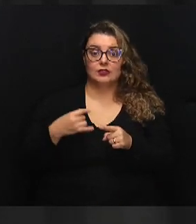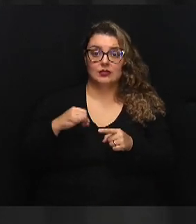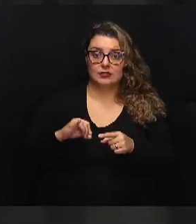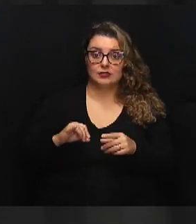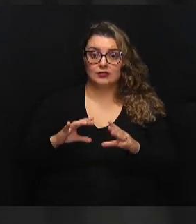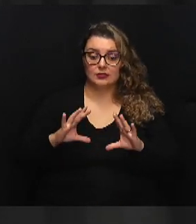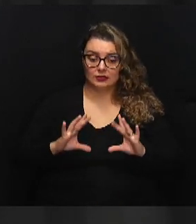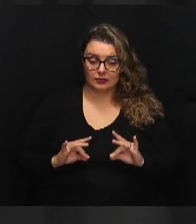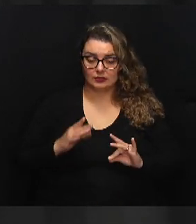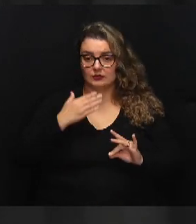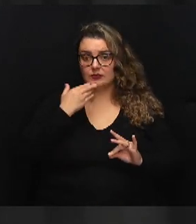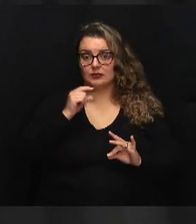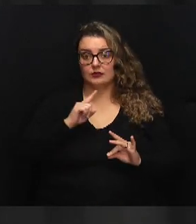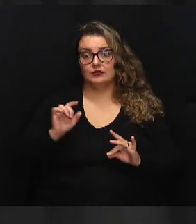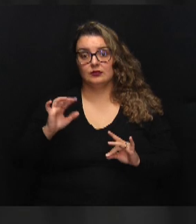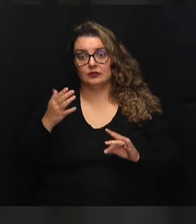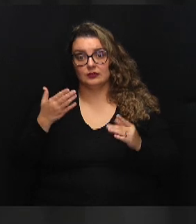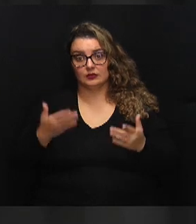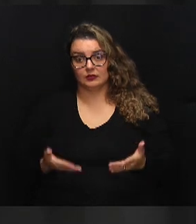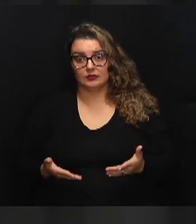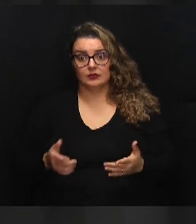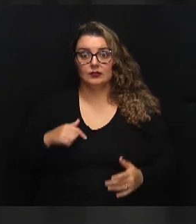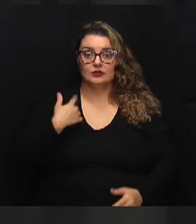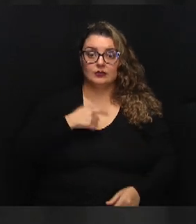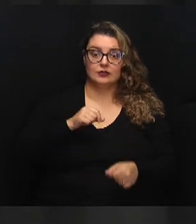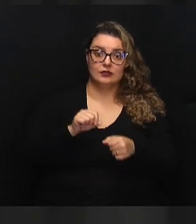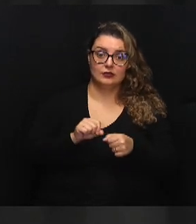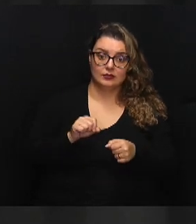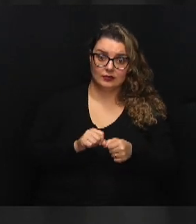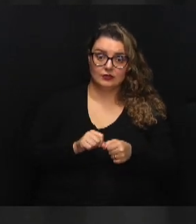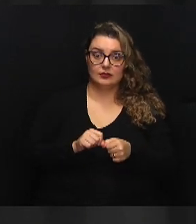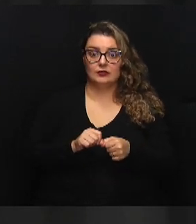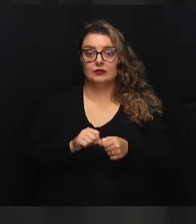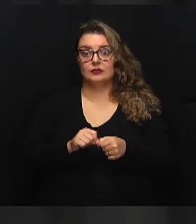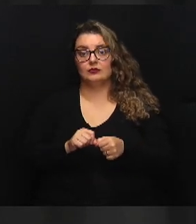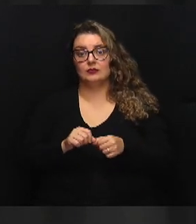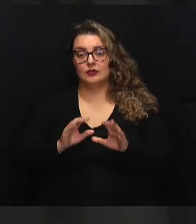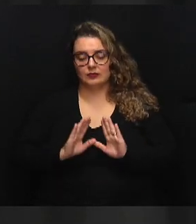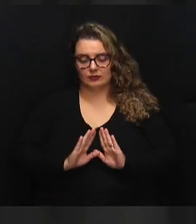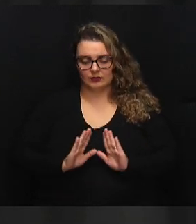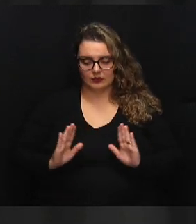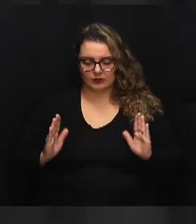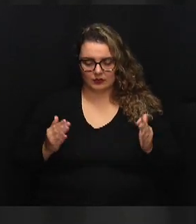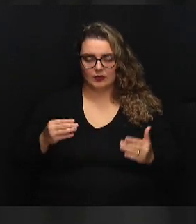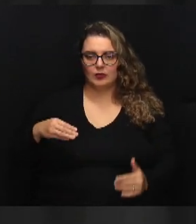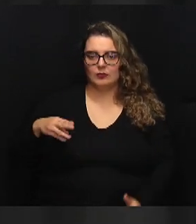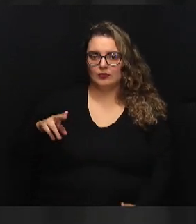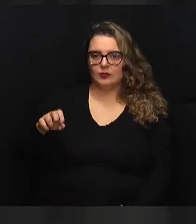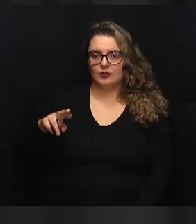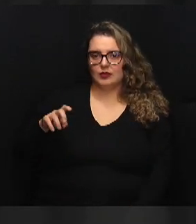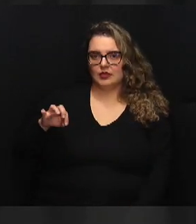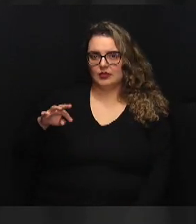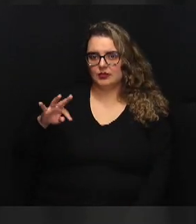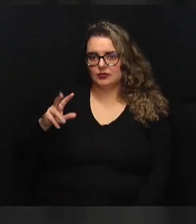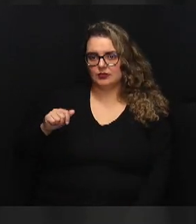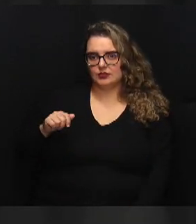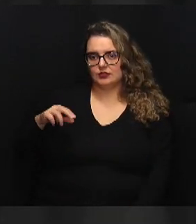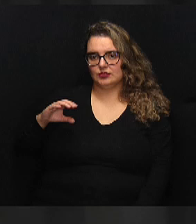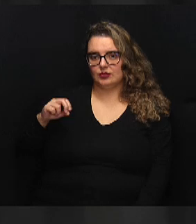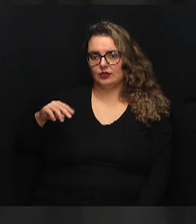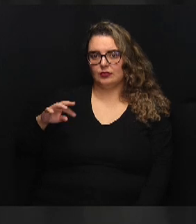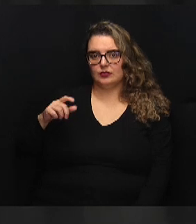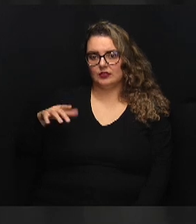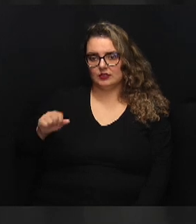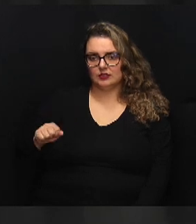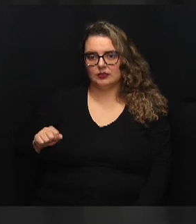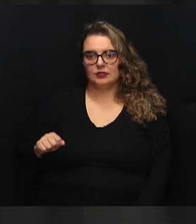melhor não teria acontecido aquilo. Então nós fizemos uma muretinha de contenção, pedi para o Paulela, faz uma muretinha de contenção para